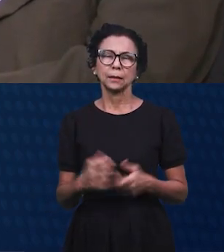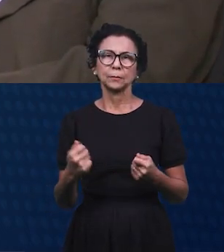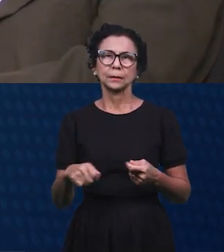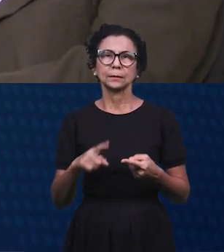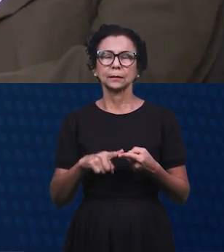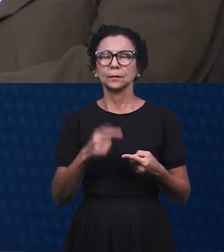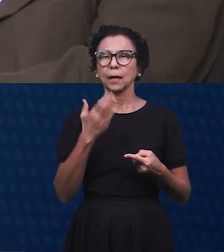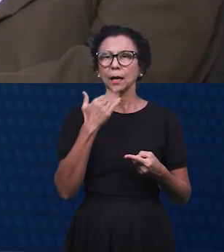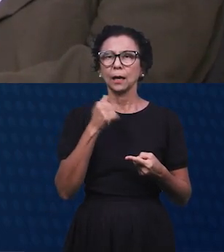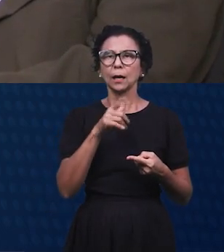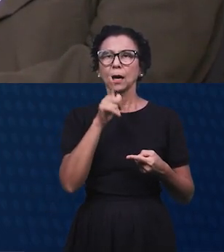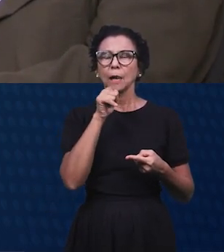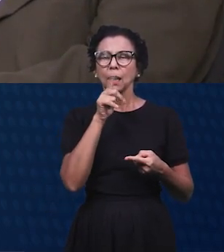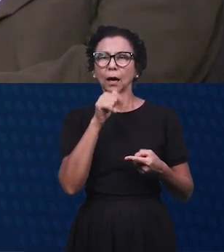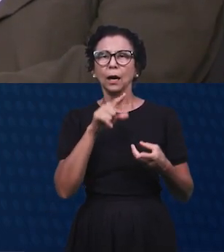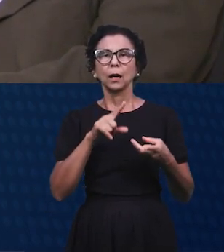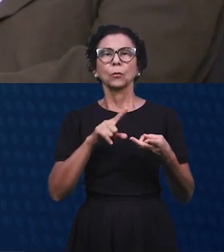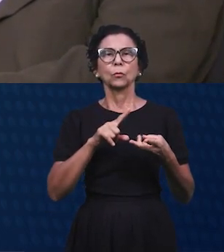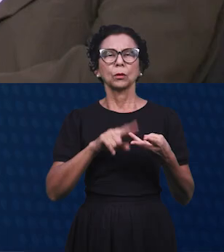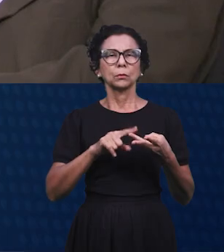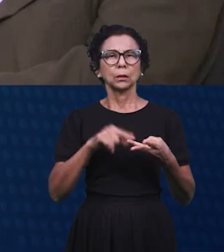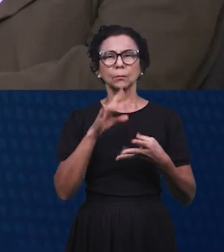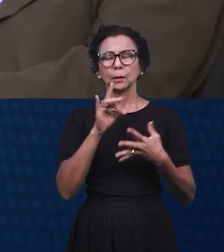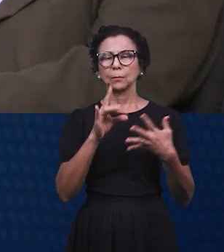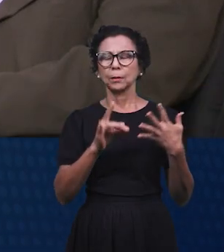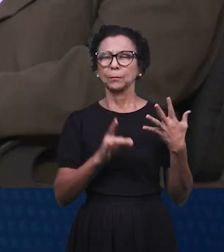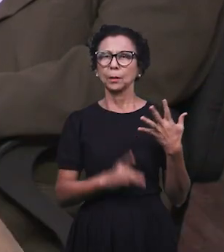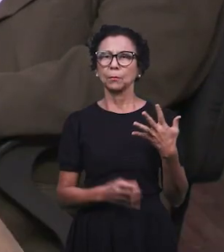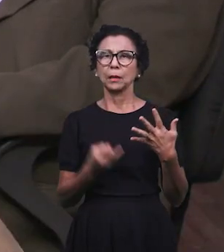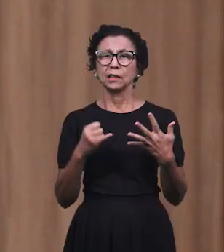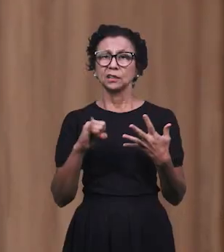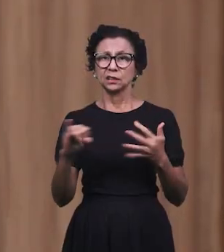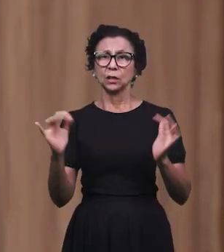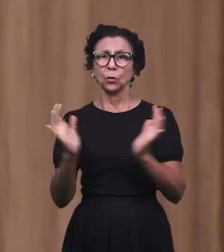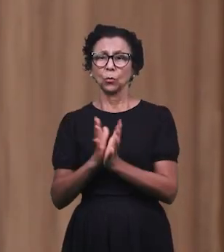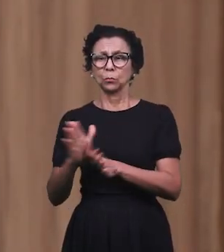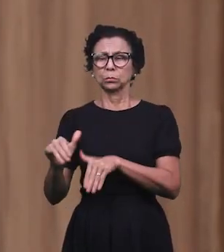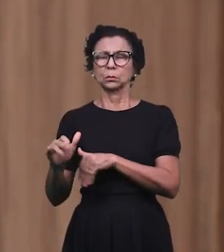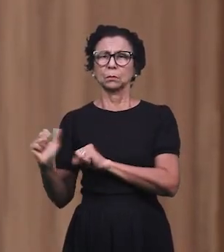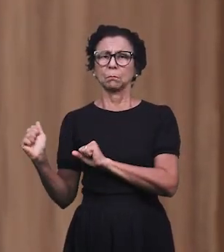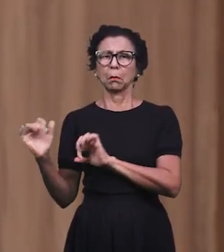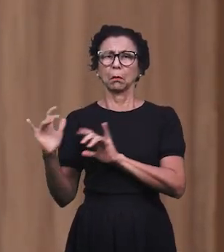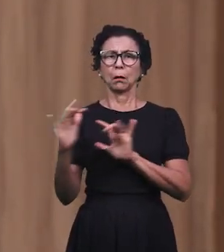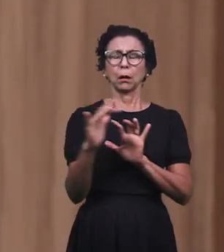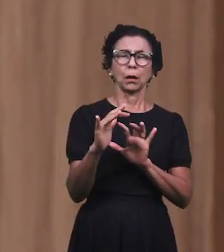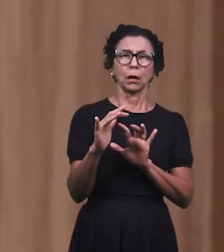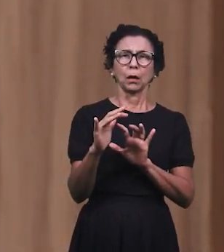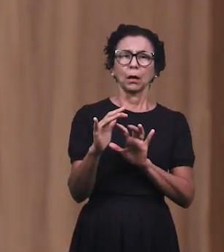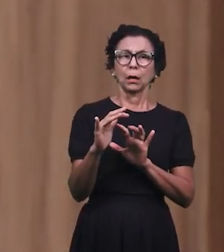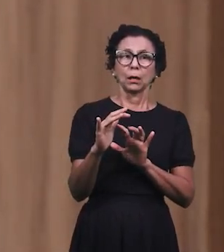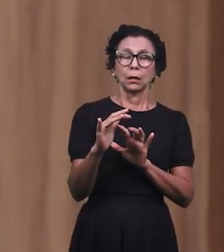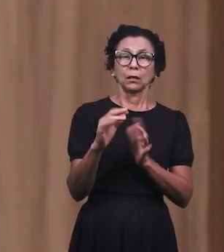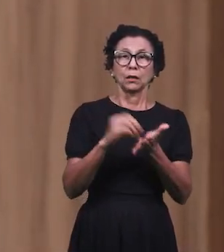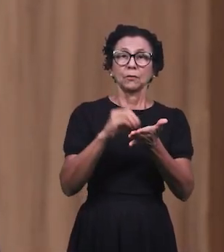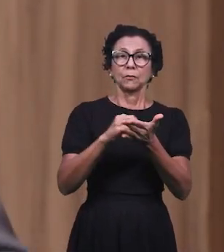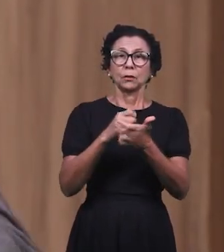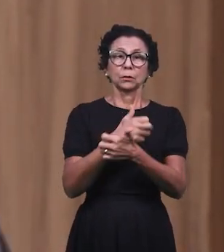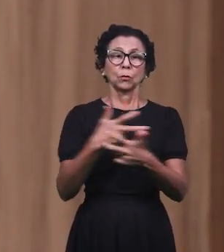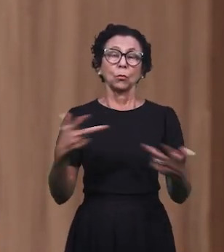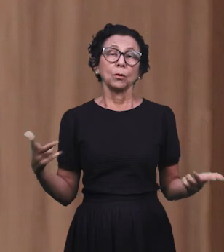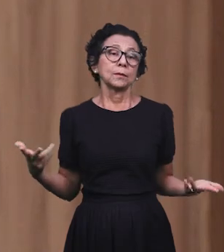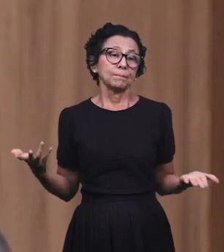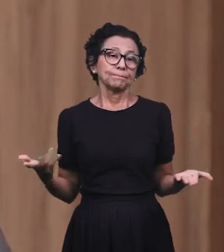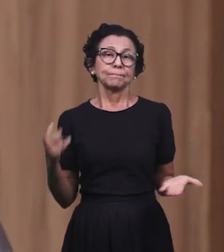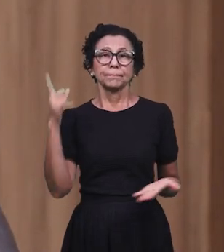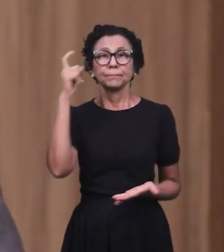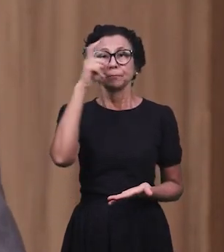comida, a água, o fardamento, a munição, combustível, vários itens, né? Se a tropa vai para o combate sem logística, a probabilidade de